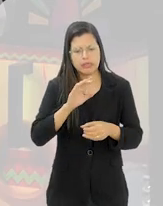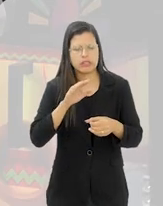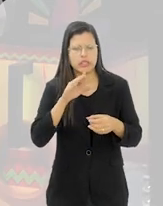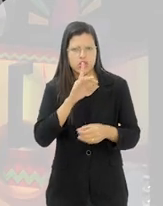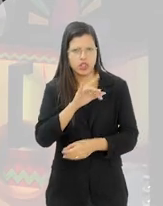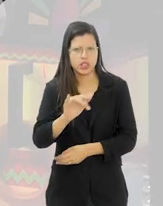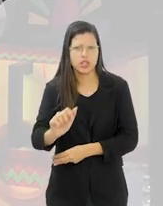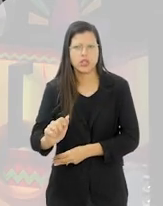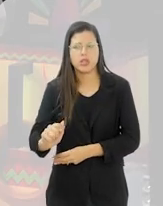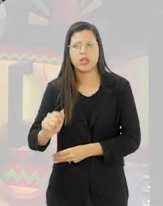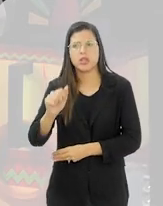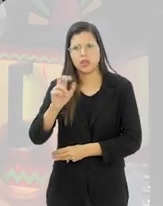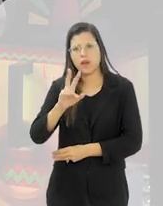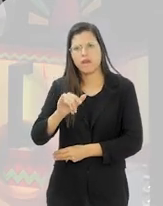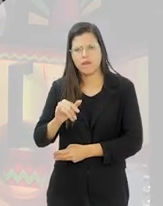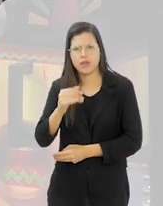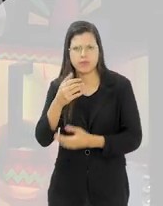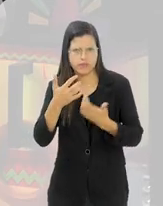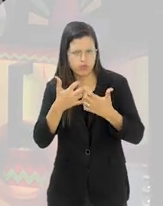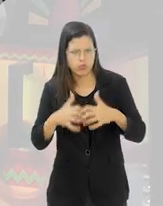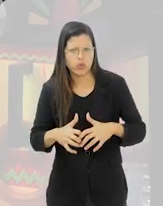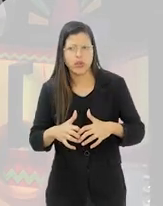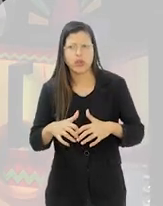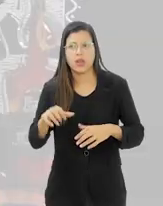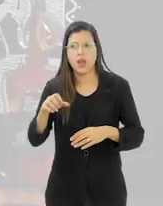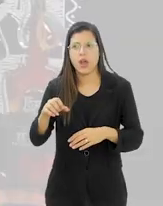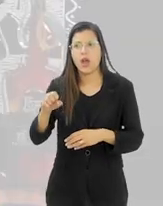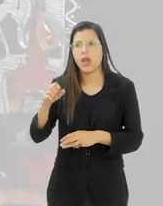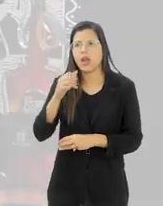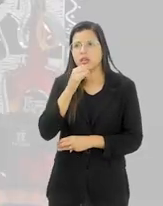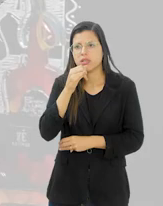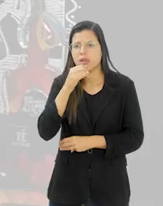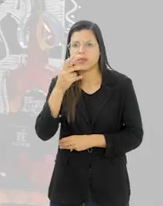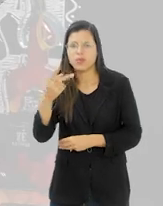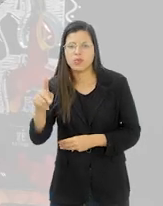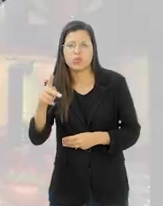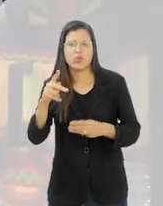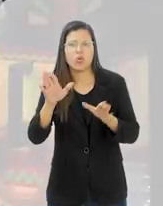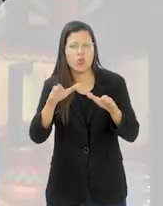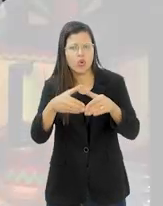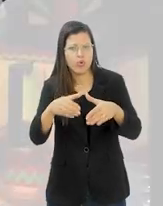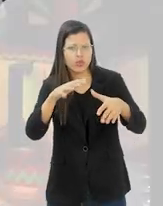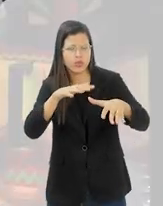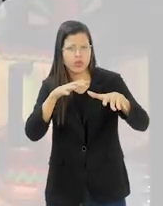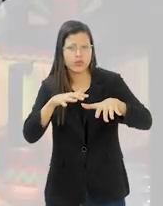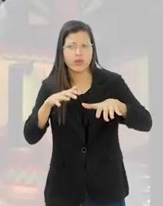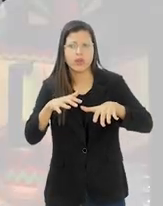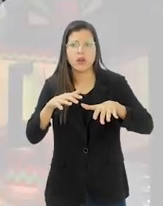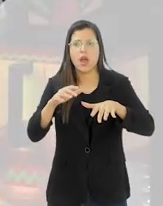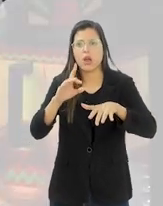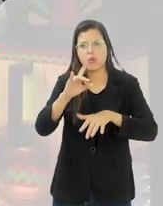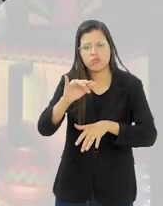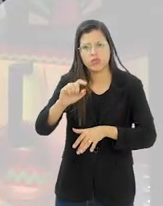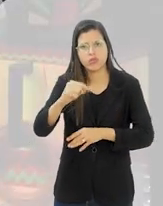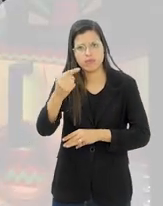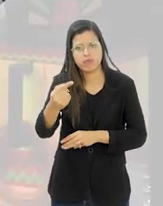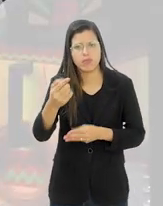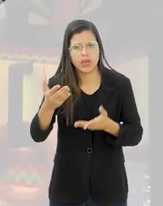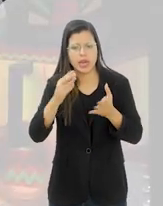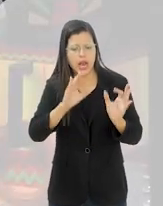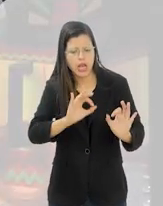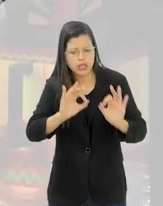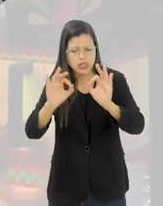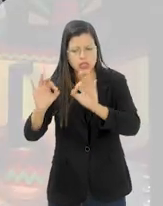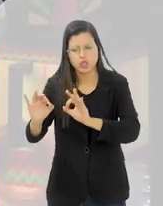para vocês que vão participar, né? A sua escola vai desfilar, ou no dia seguinte você precisa assistir quem são os